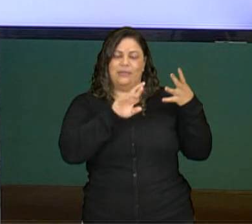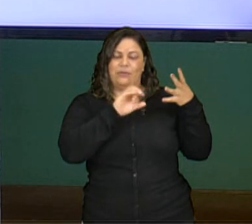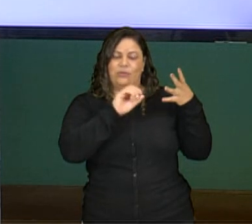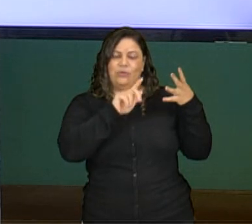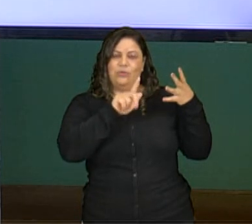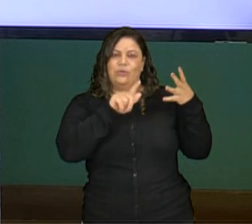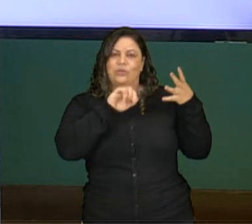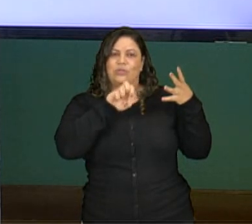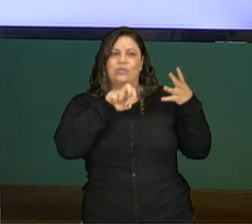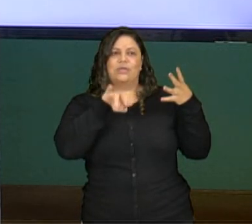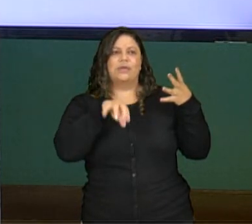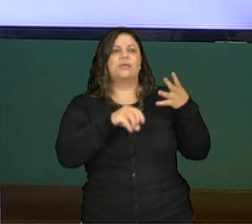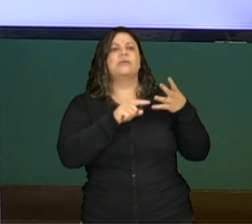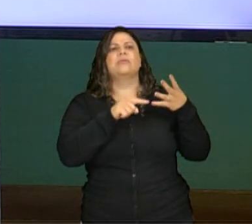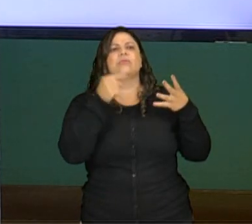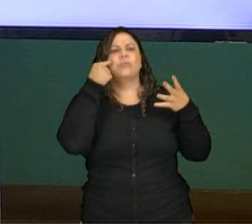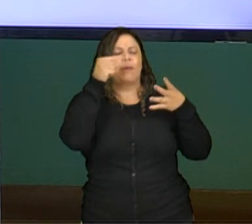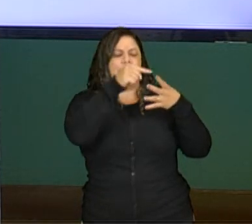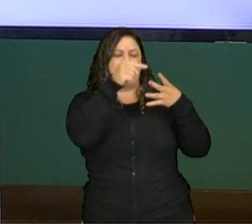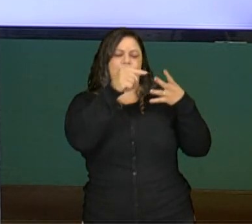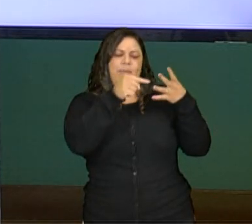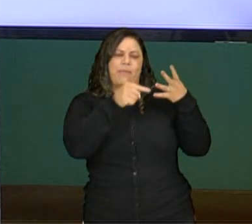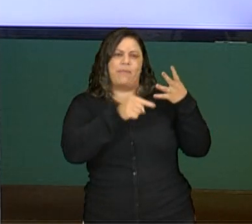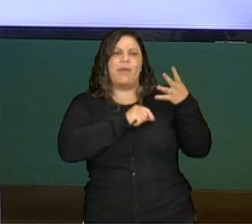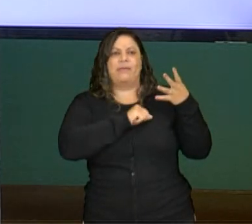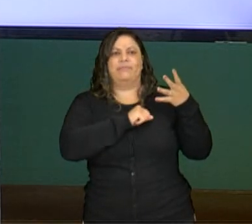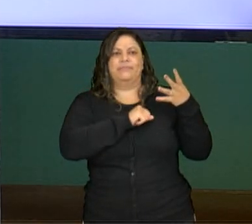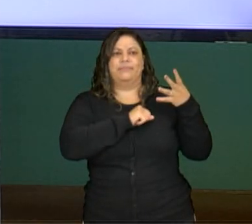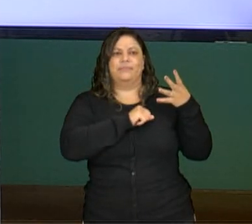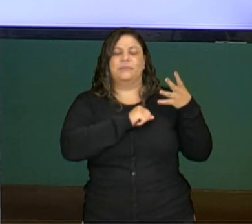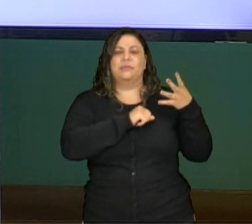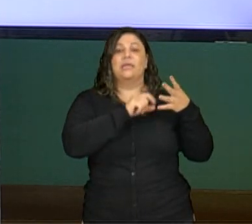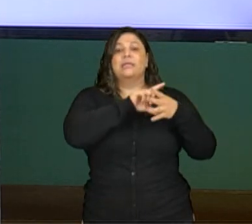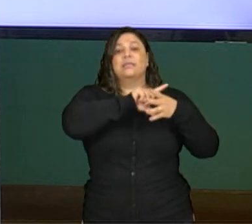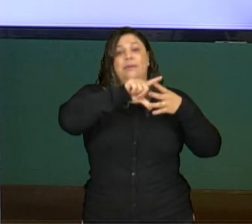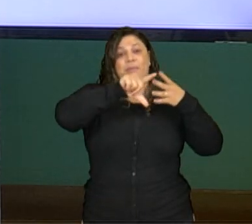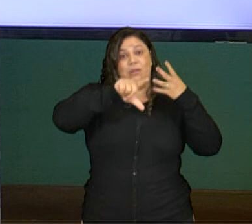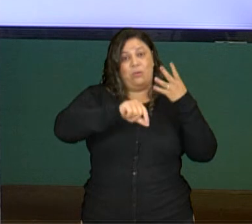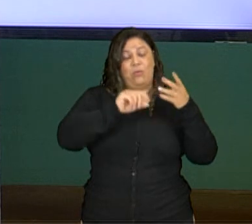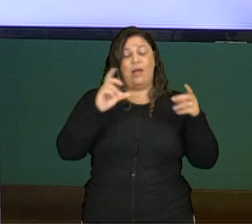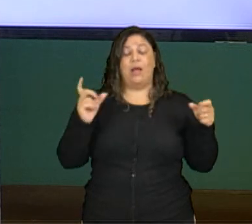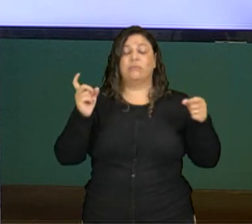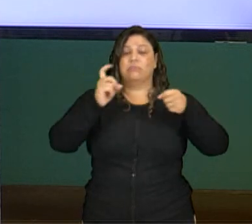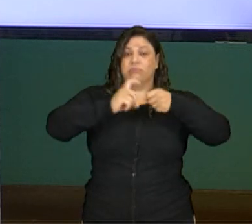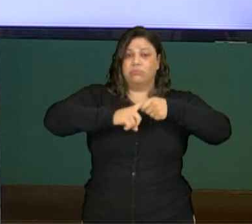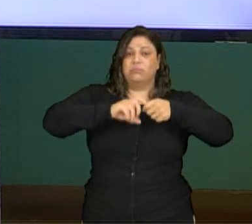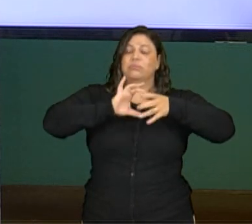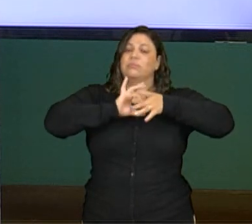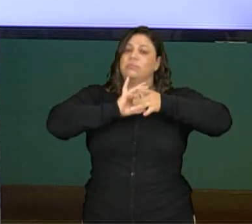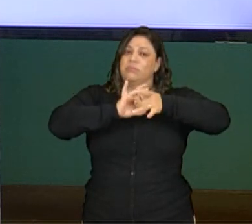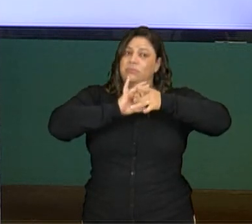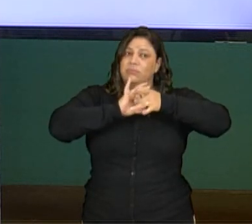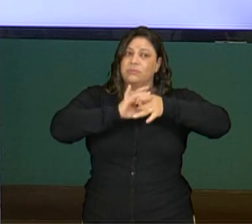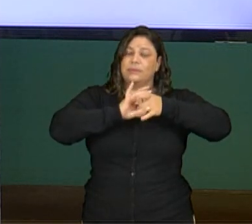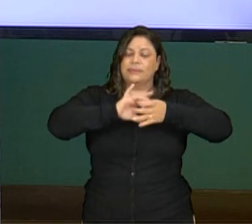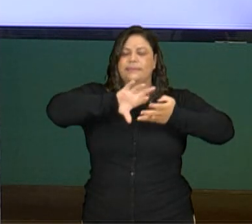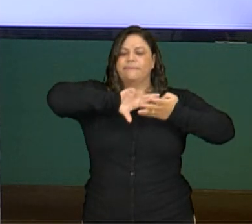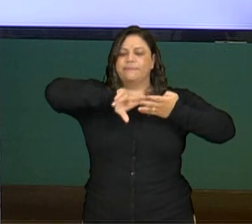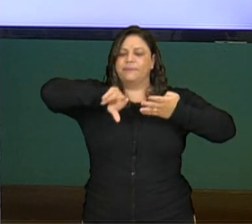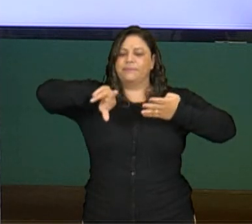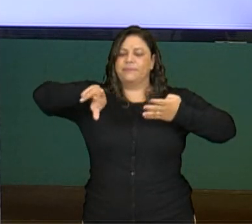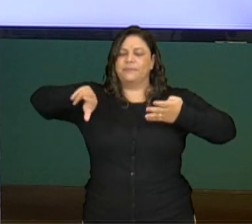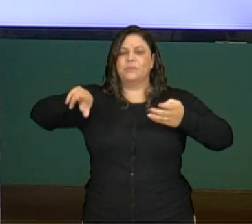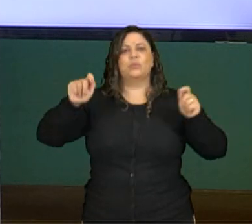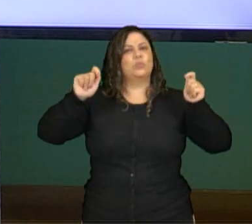do carbono, sempre efetuando 4 ligações químicas, e as formas múltiplas são essas,